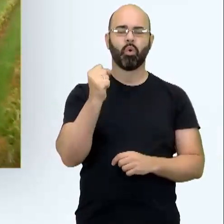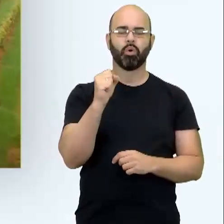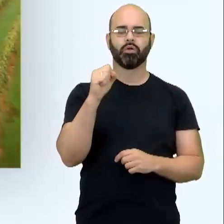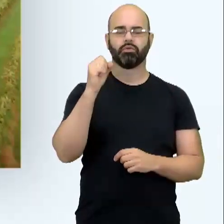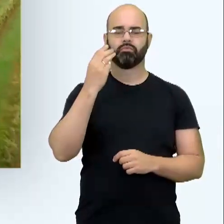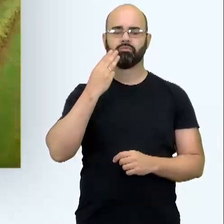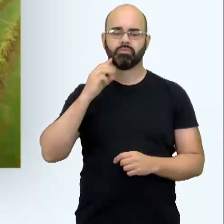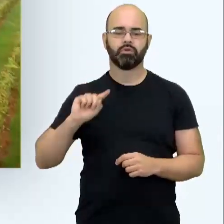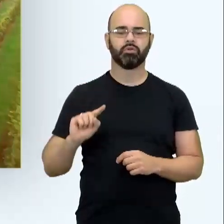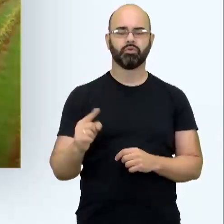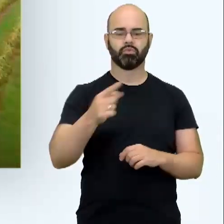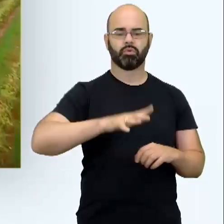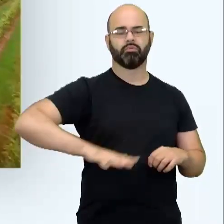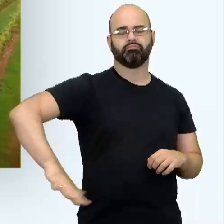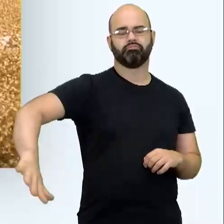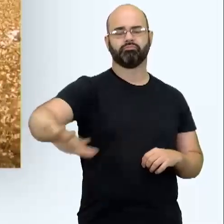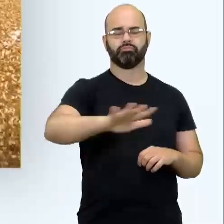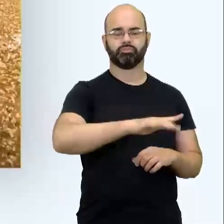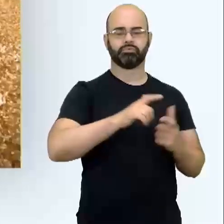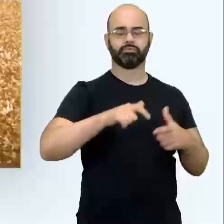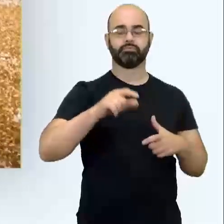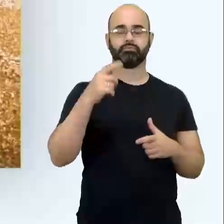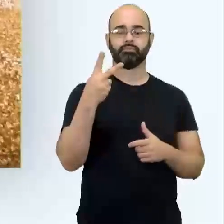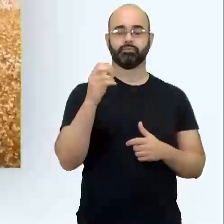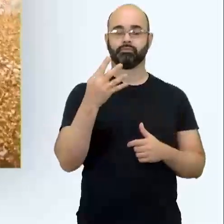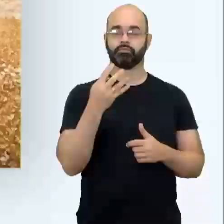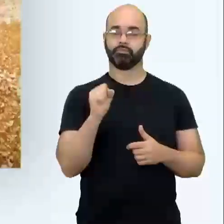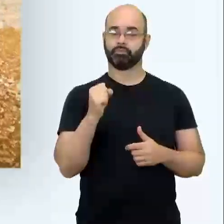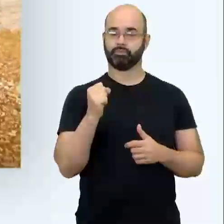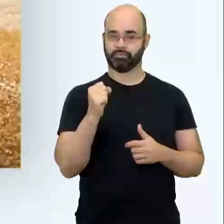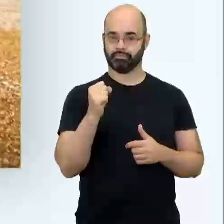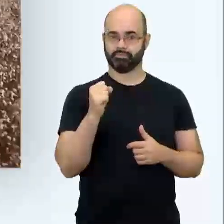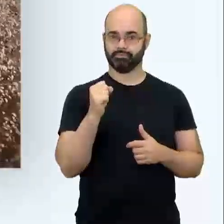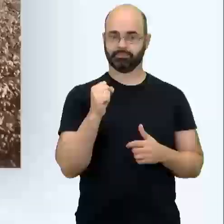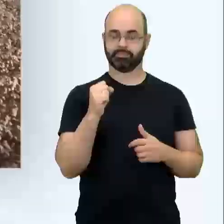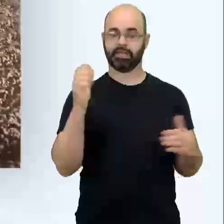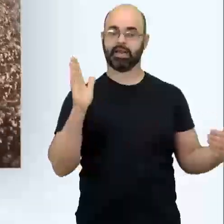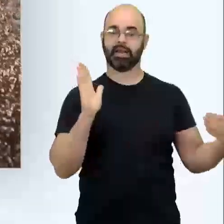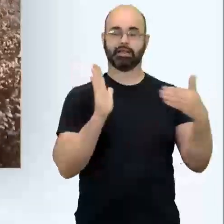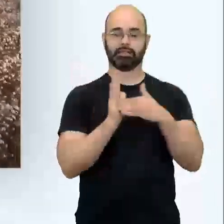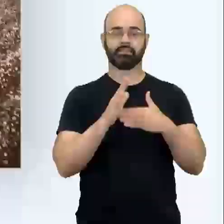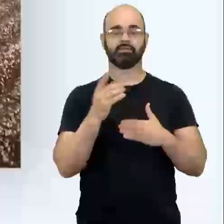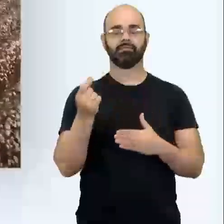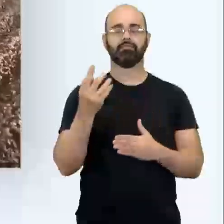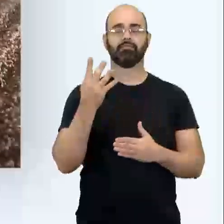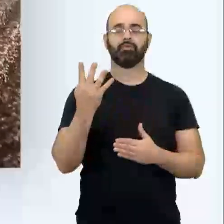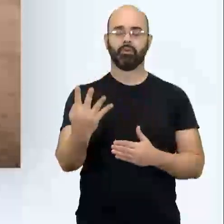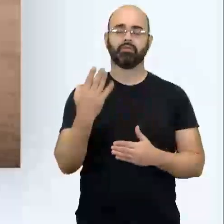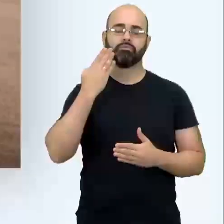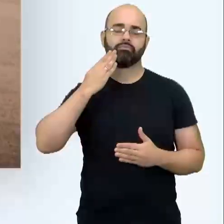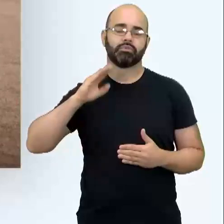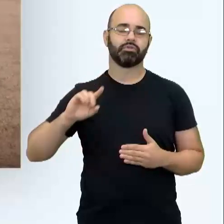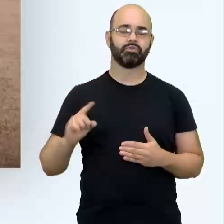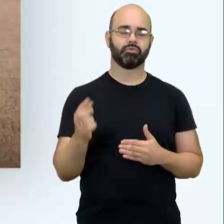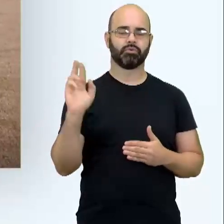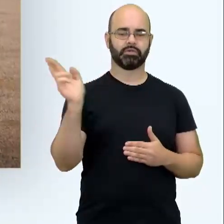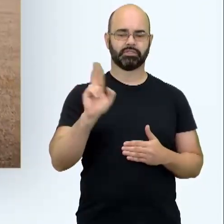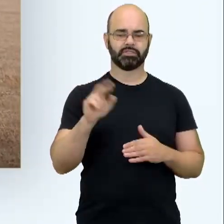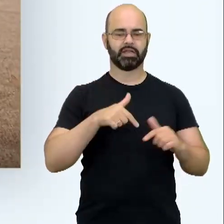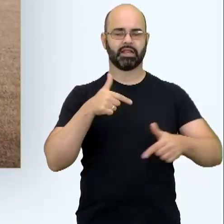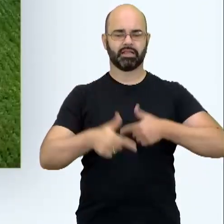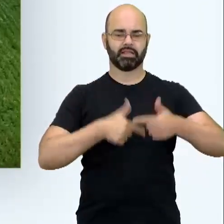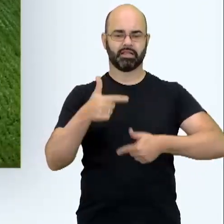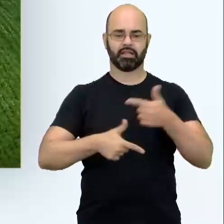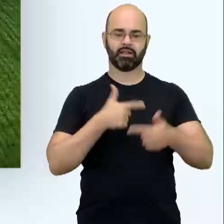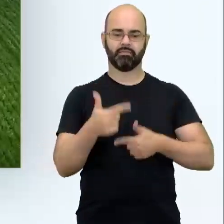milhões quilômetros quadrados do território até 2048. Serão investidos 4 bilhões de reais no trabalho